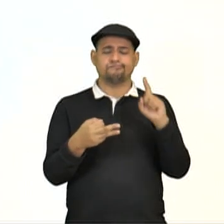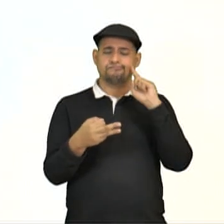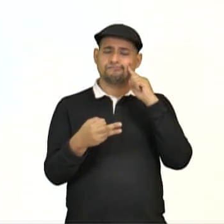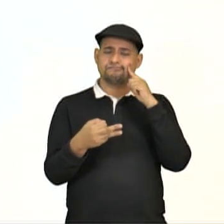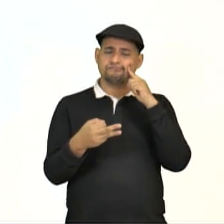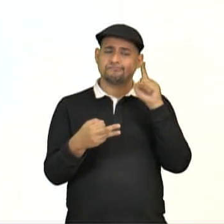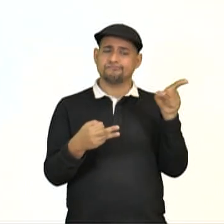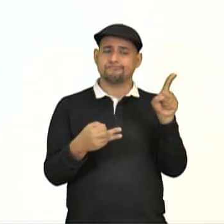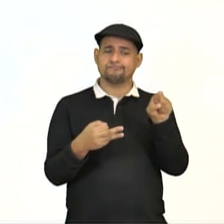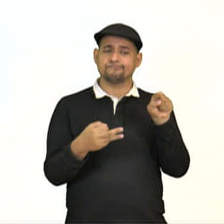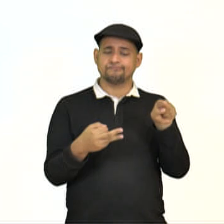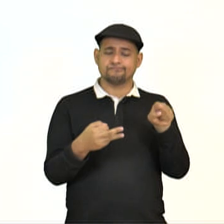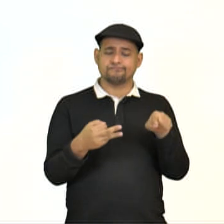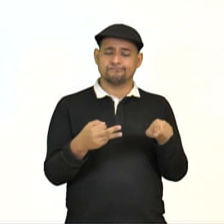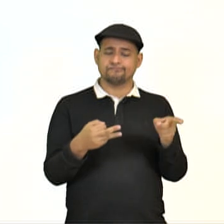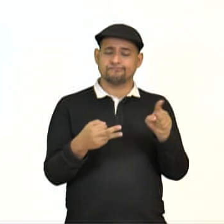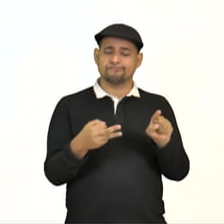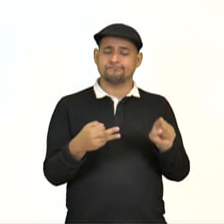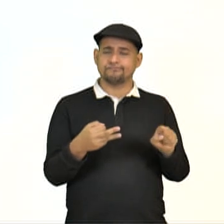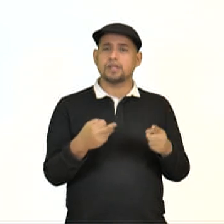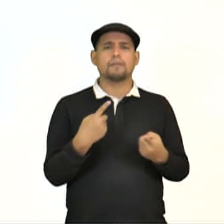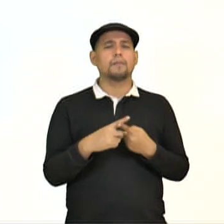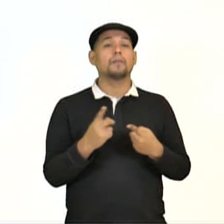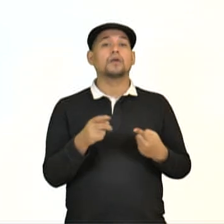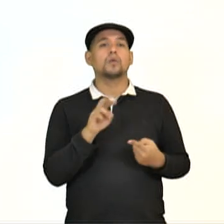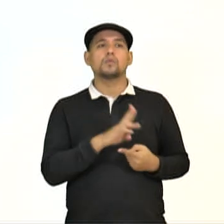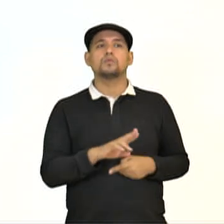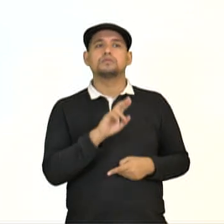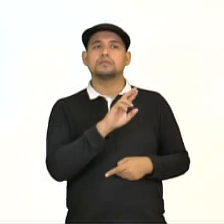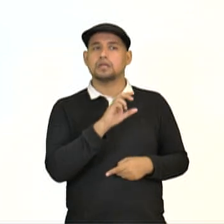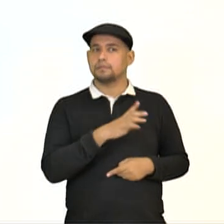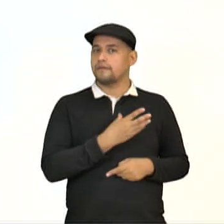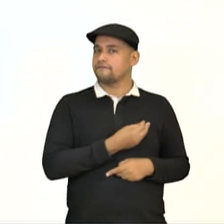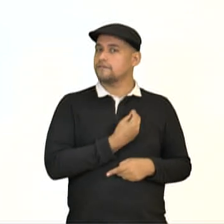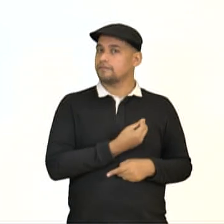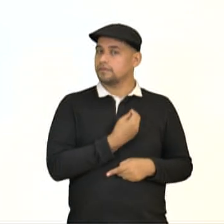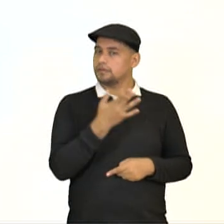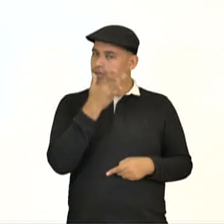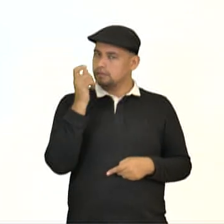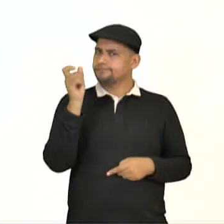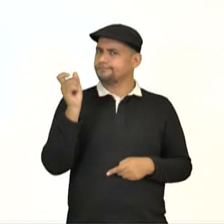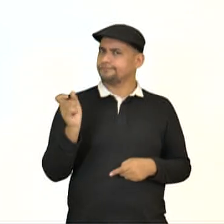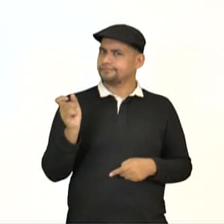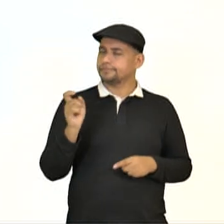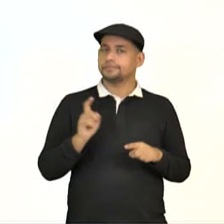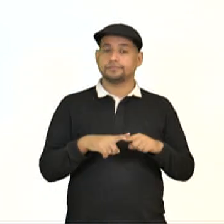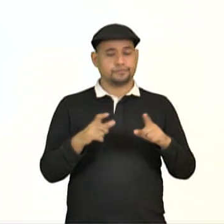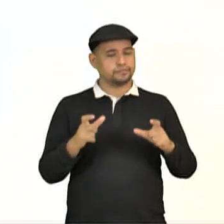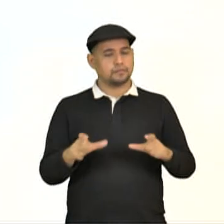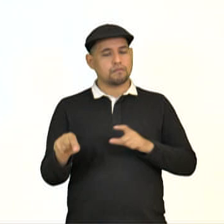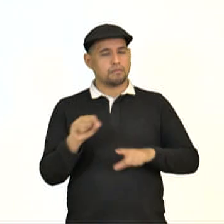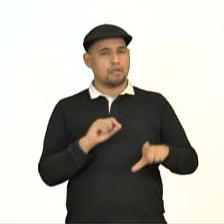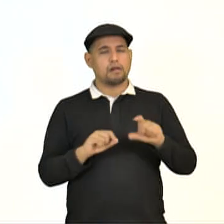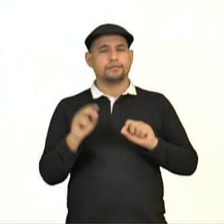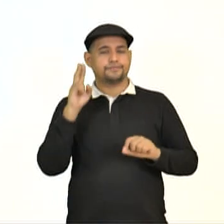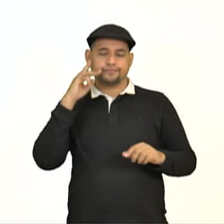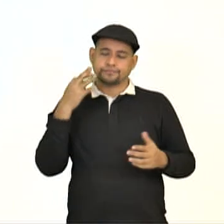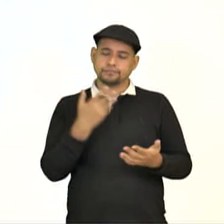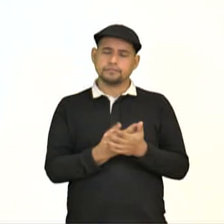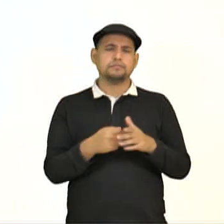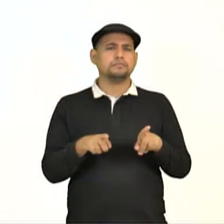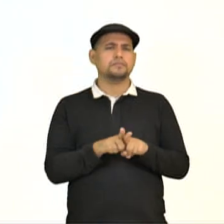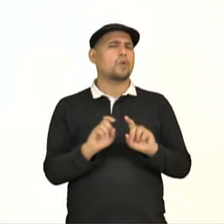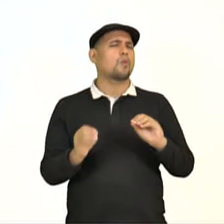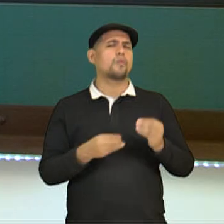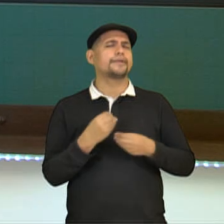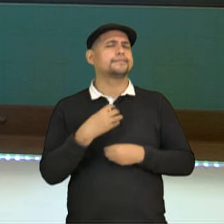foram usados para reforçar uma situação vivida pelo adivinho nesse momento da história. Que